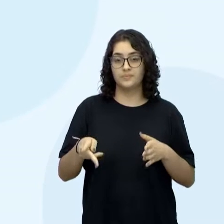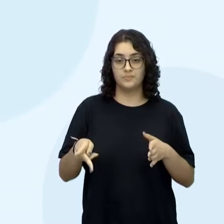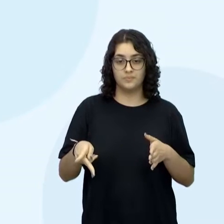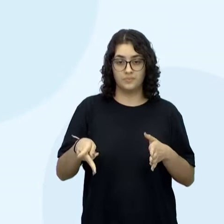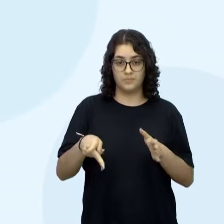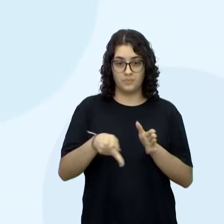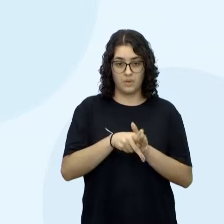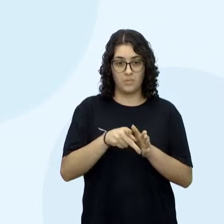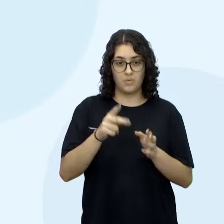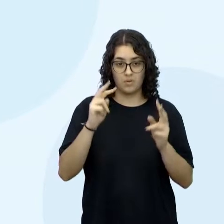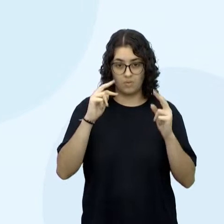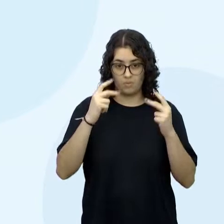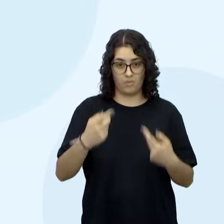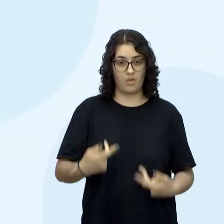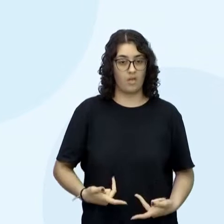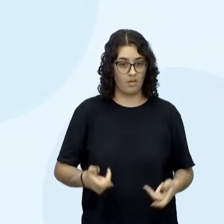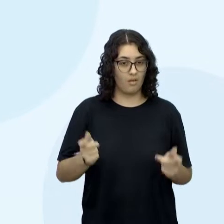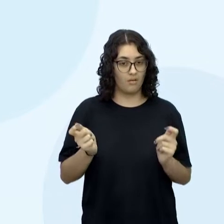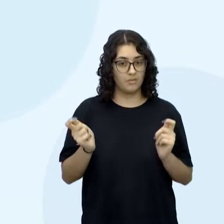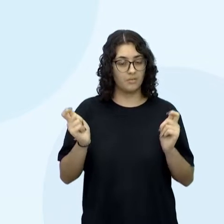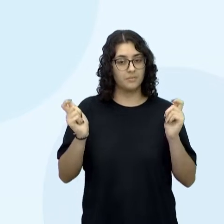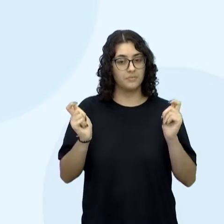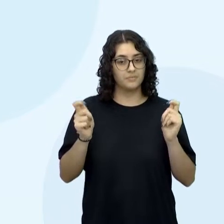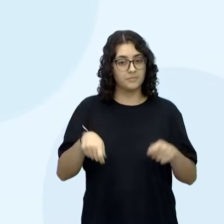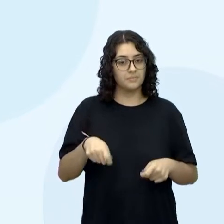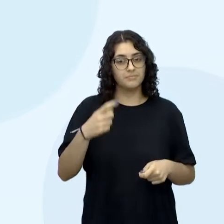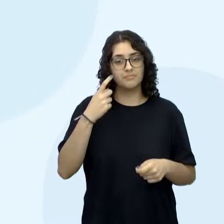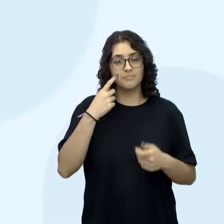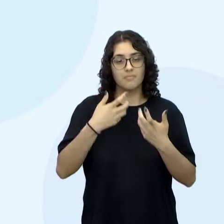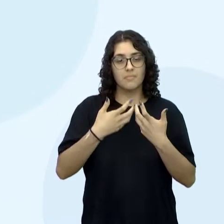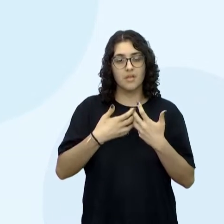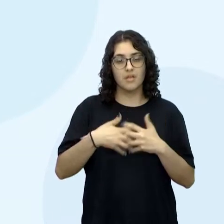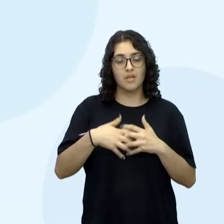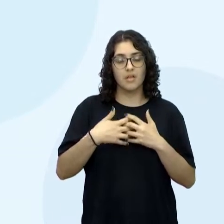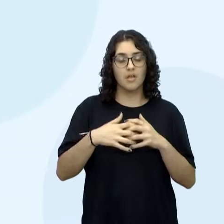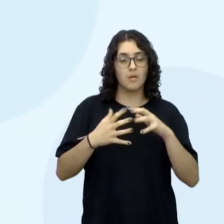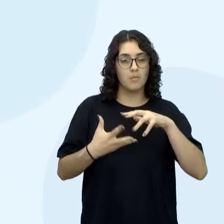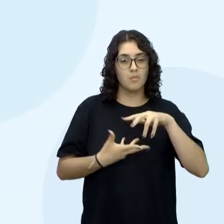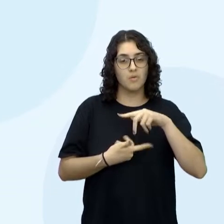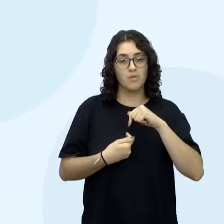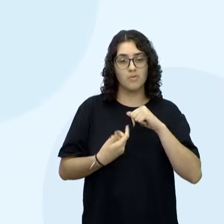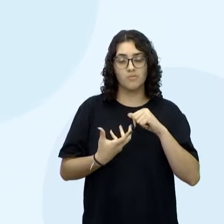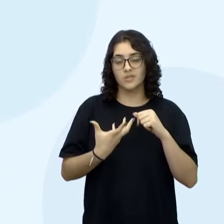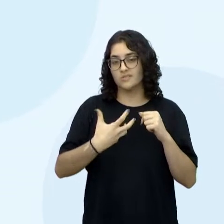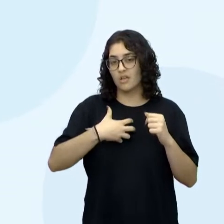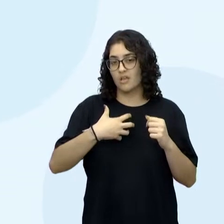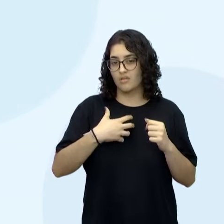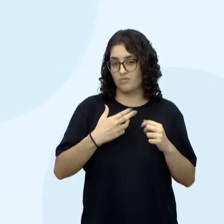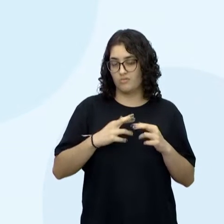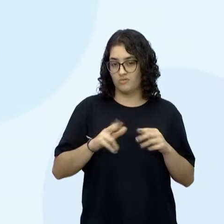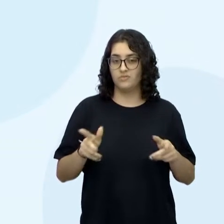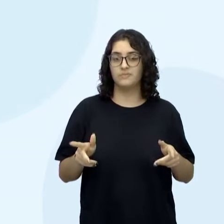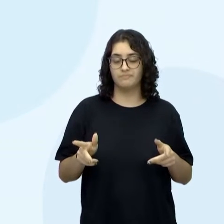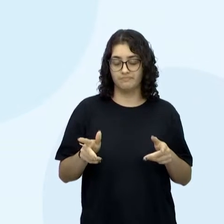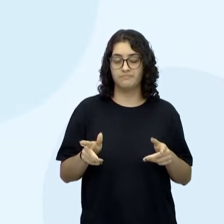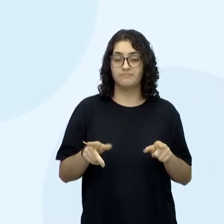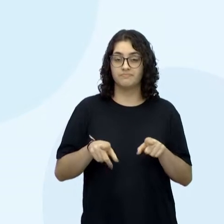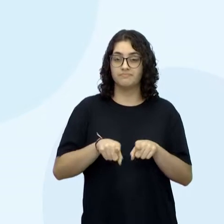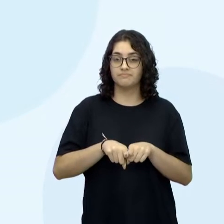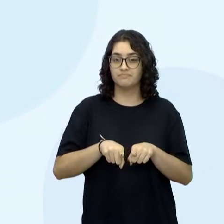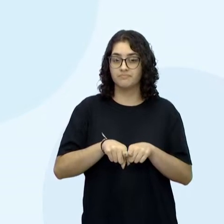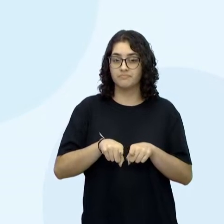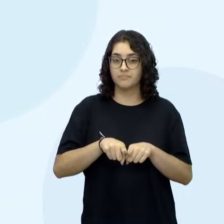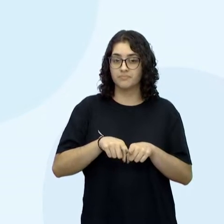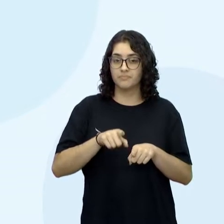próprio ser humano ele pode pensar o seu mundo de uma determinada forma e, por exemplo, tentar, através